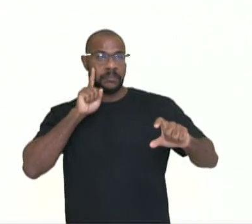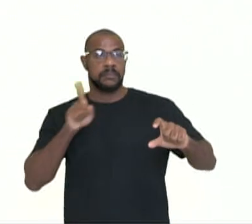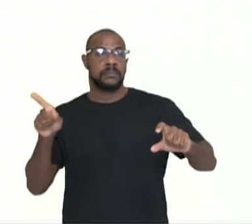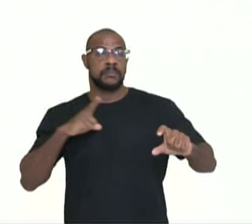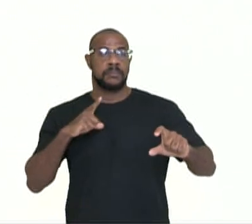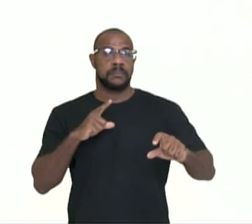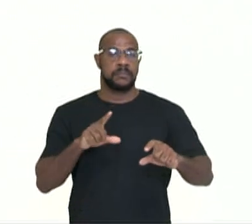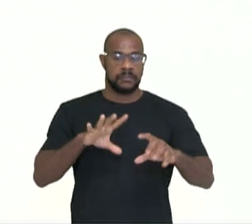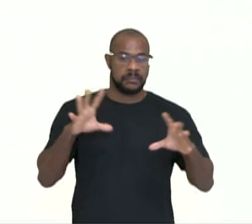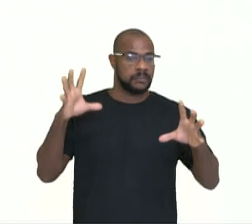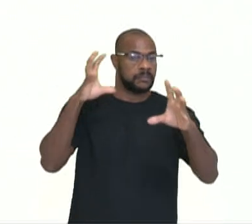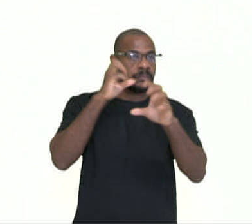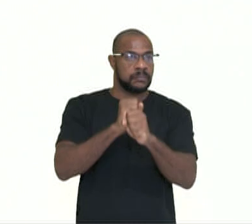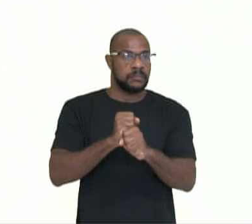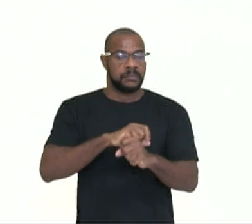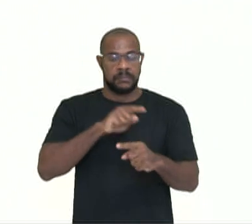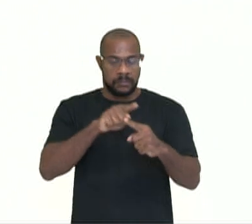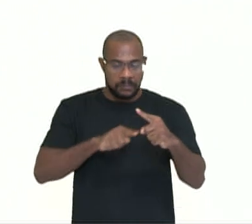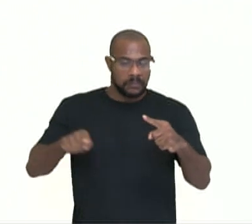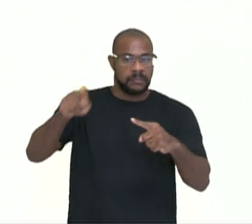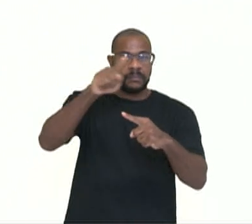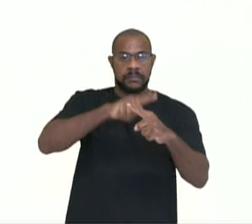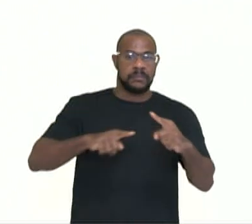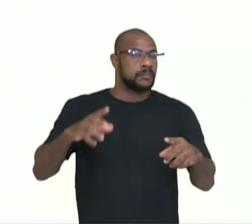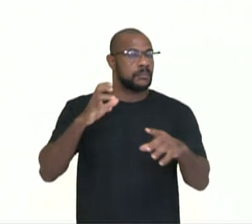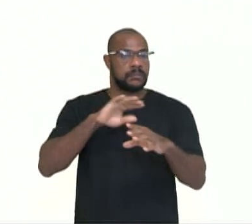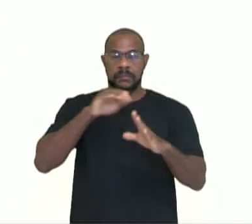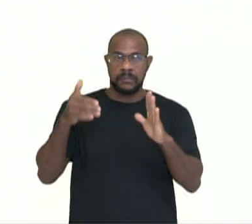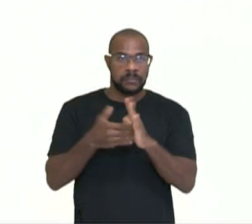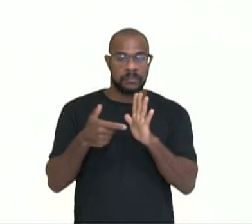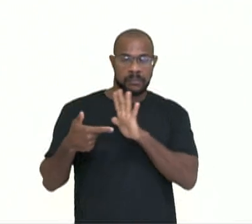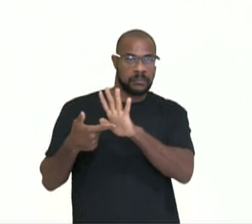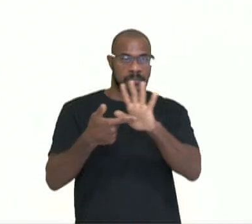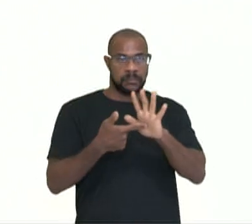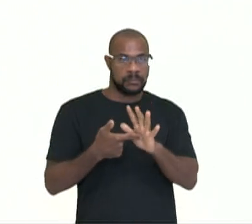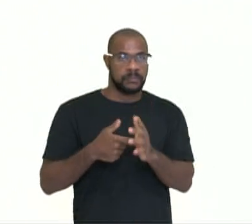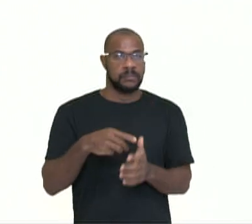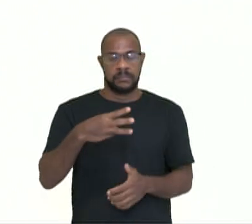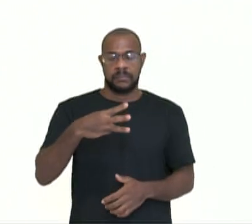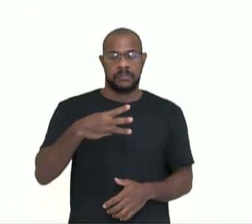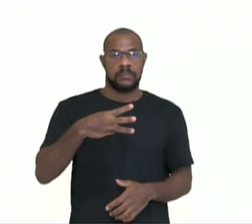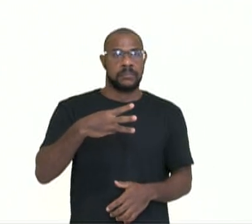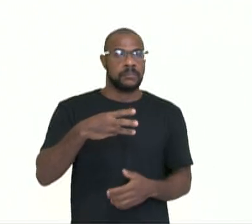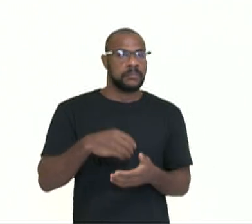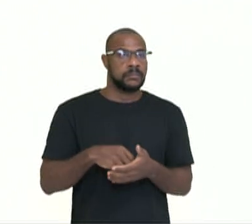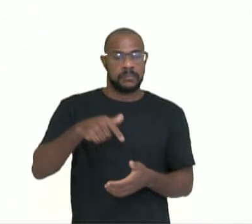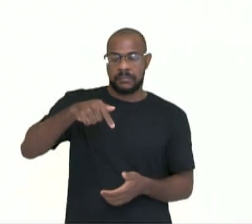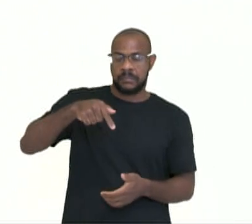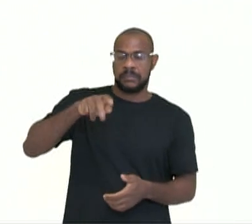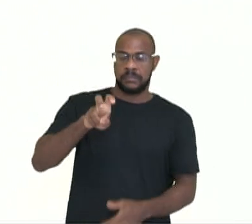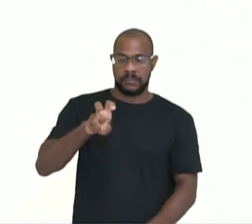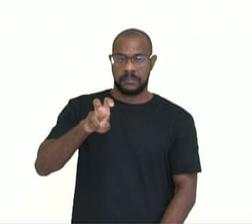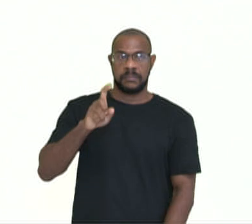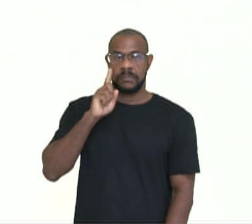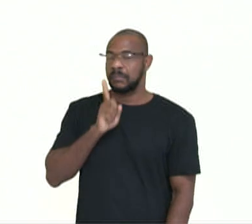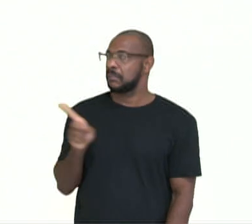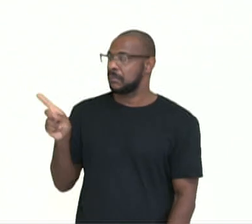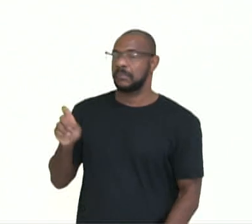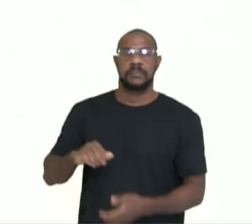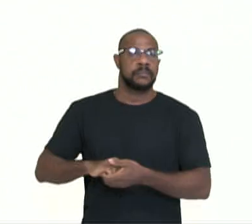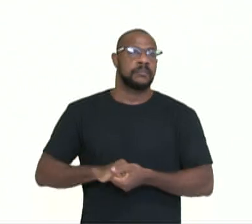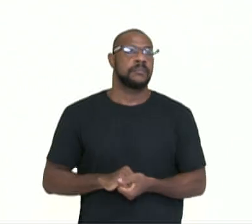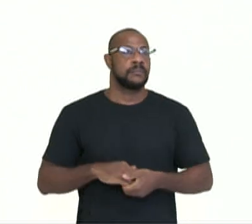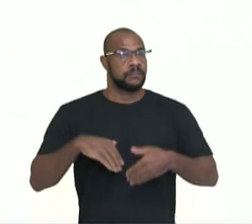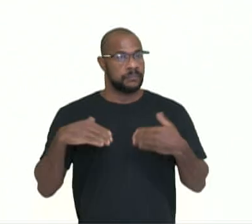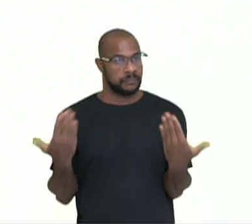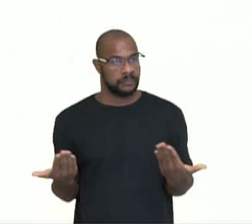me dar todos os arcos côngruos ao ângulo de 75 graus, tá? Então, aqui sempre deixo indicado para vocês que K é o número de